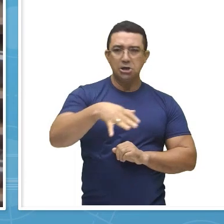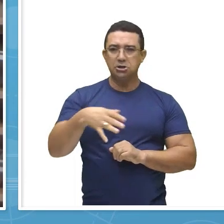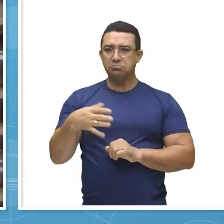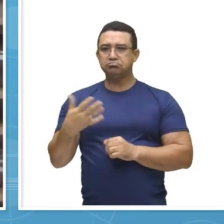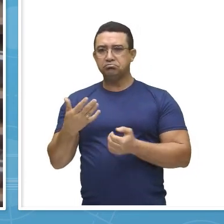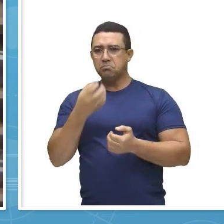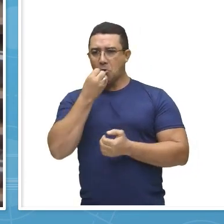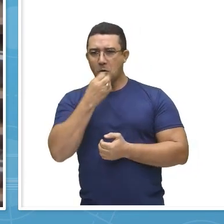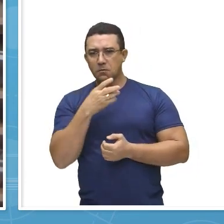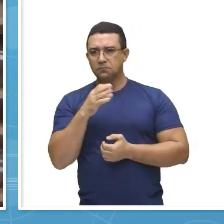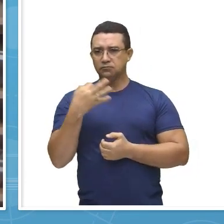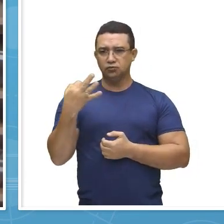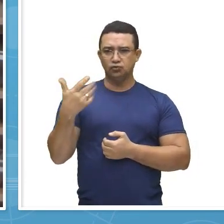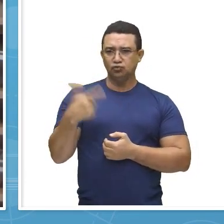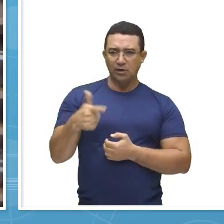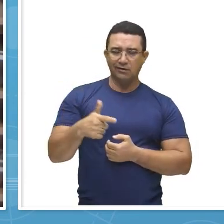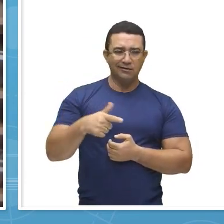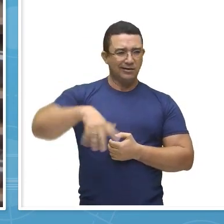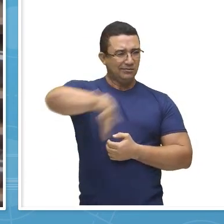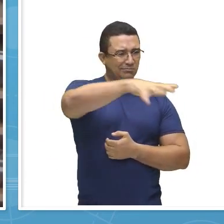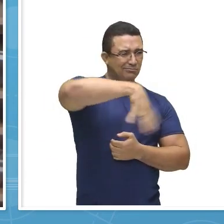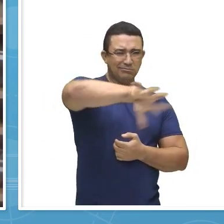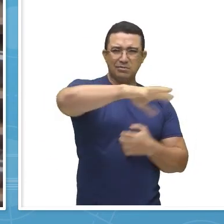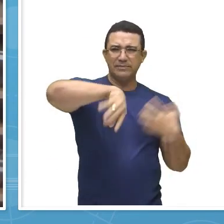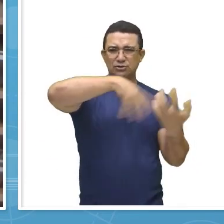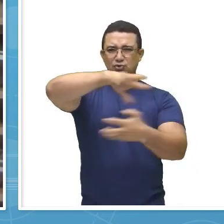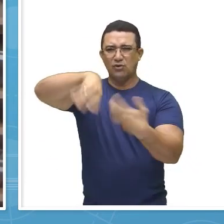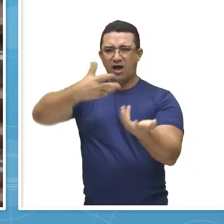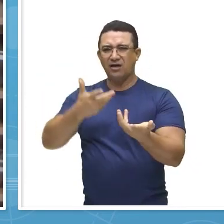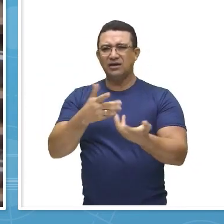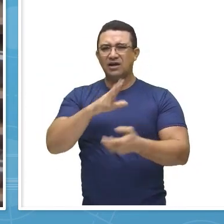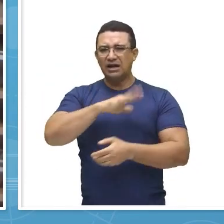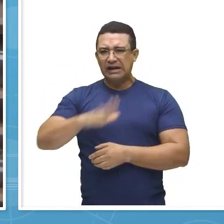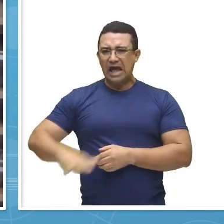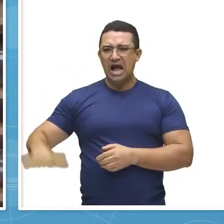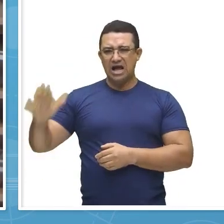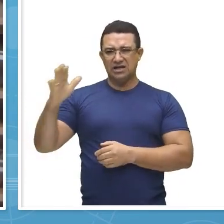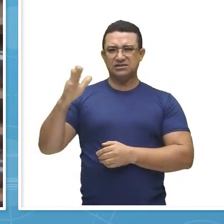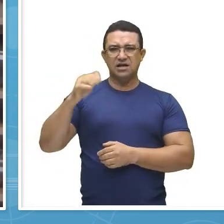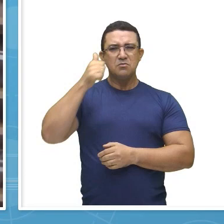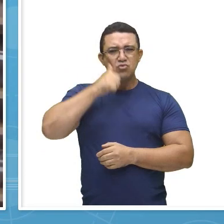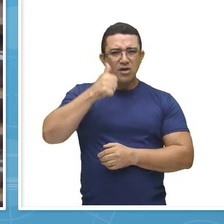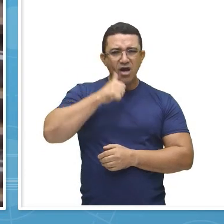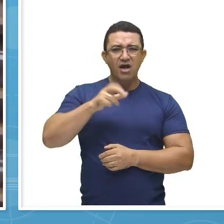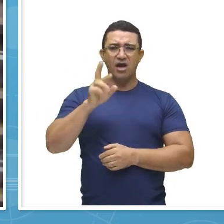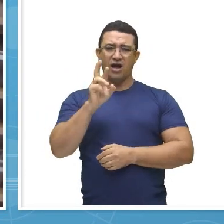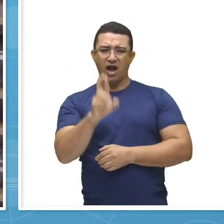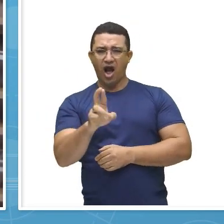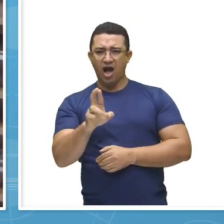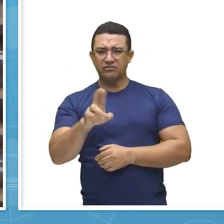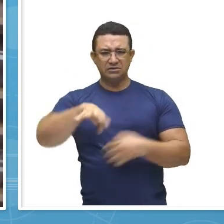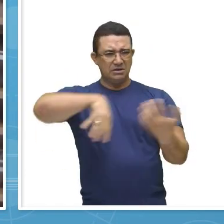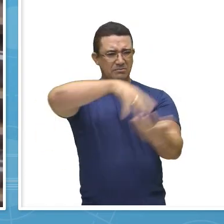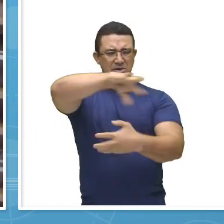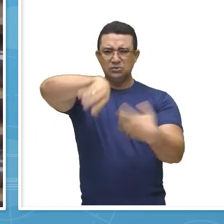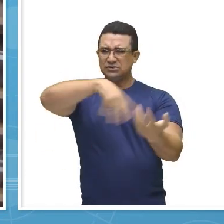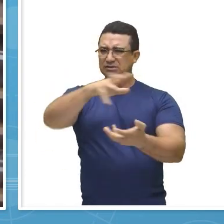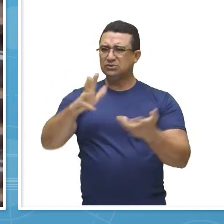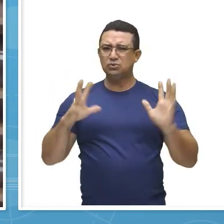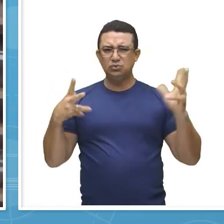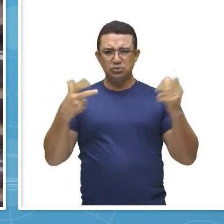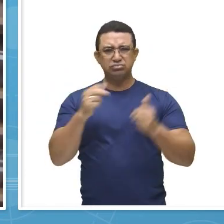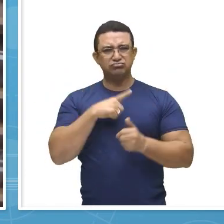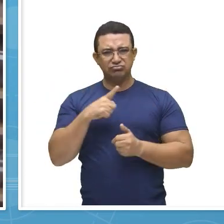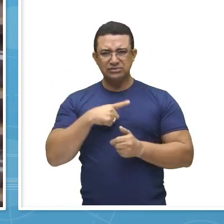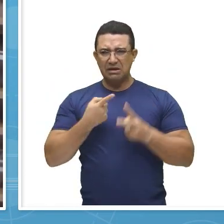nós vamos conviver com crianças, com mulheres grávidas, as fornalhas, o ferro, o maquinário. Conseguiram se imaginar?